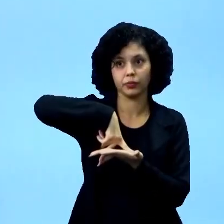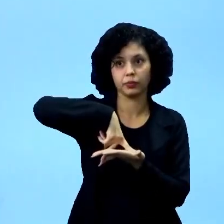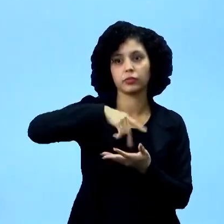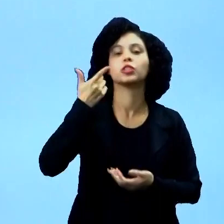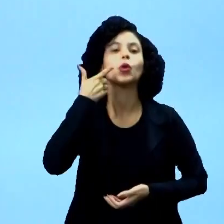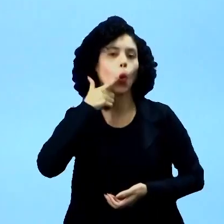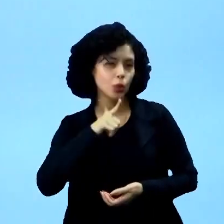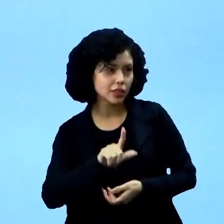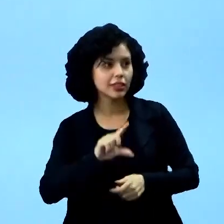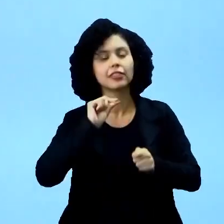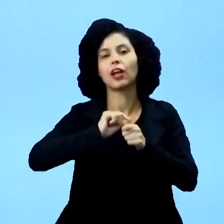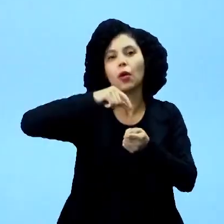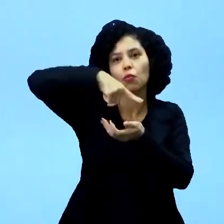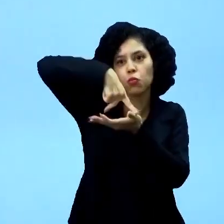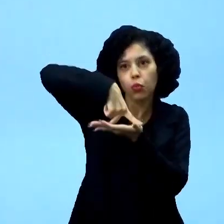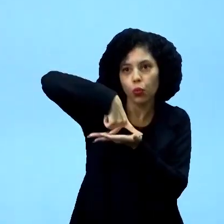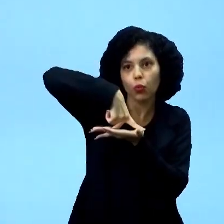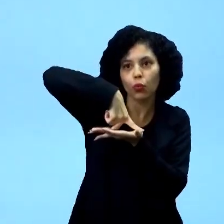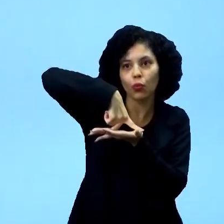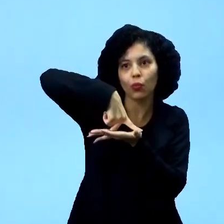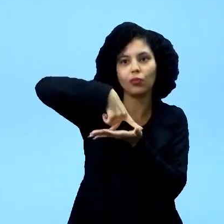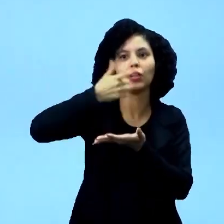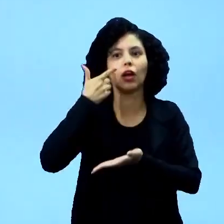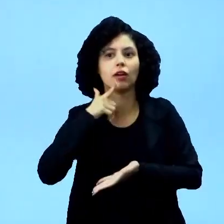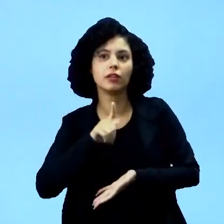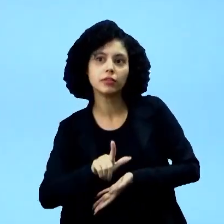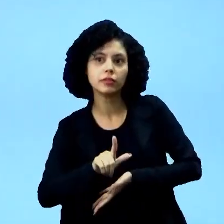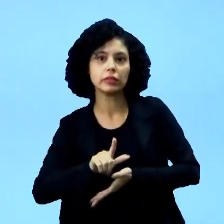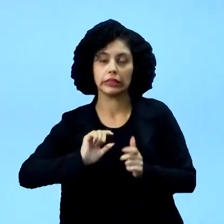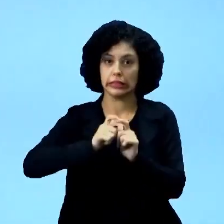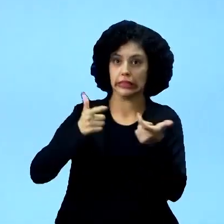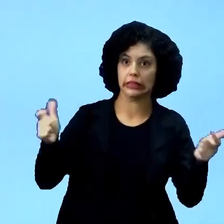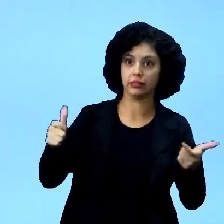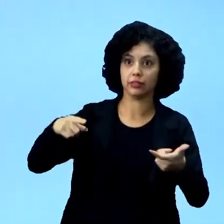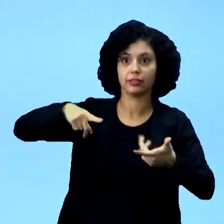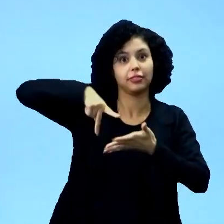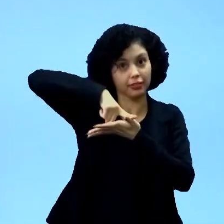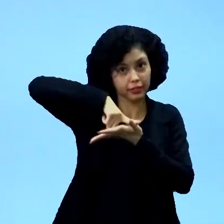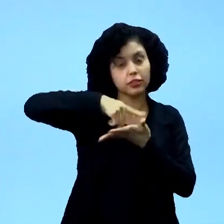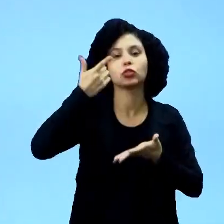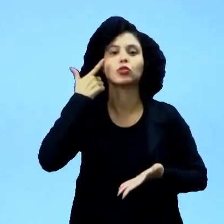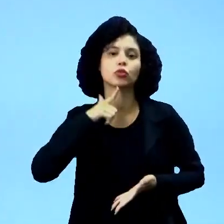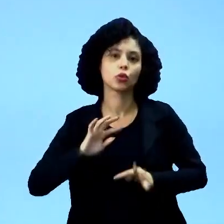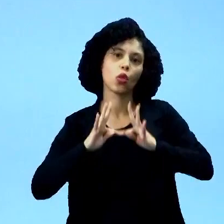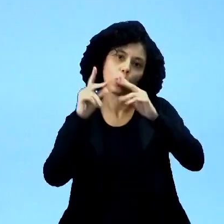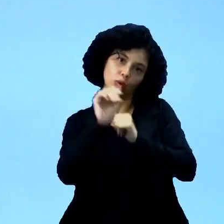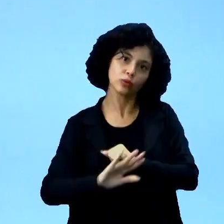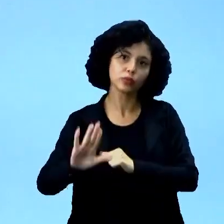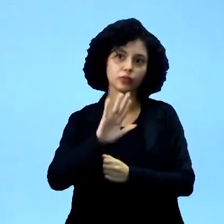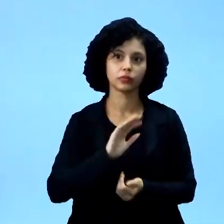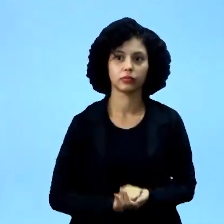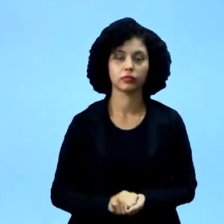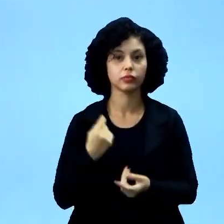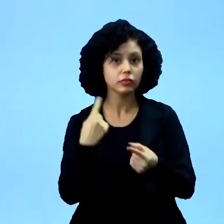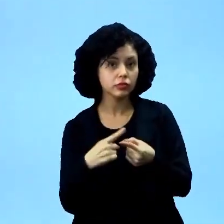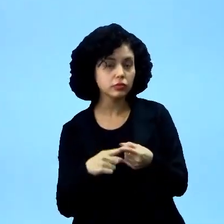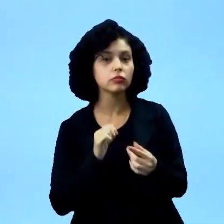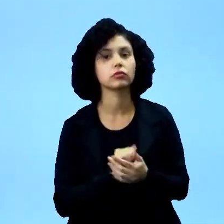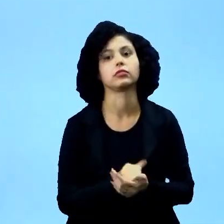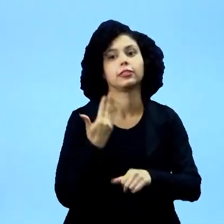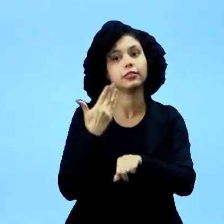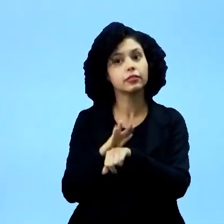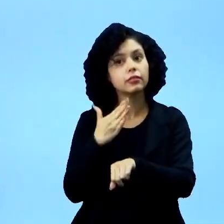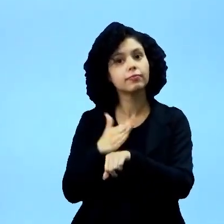Tem gente que consegue fazer um espacatezinho, tem gente que consegue fazer um espacatão, tem gente que consegue fazer negativo. Por quê? Porque a